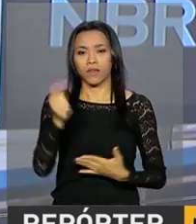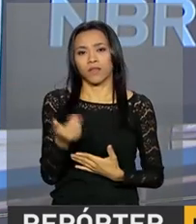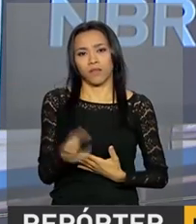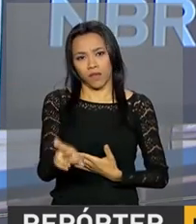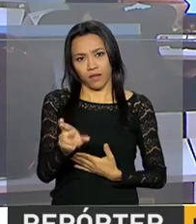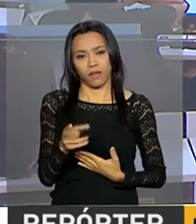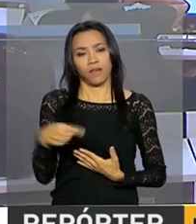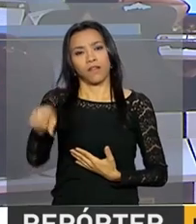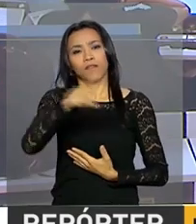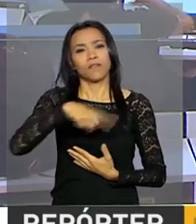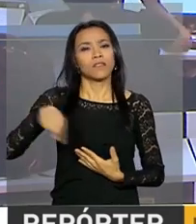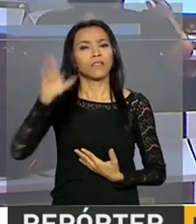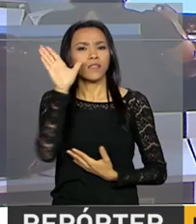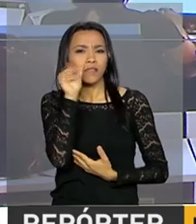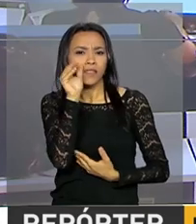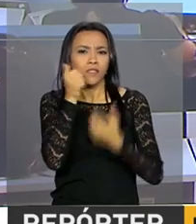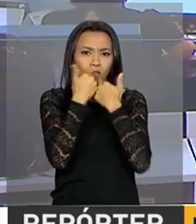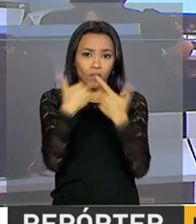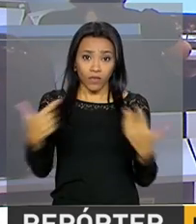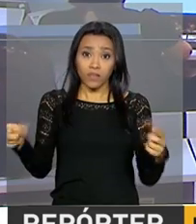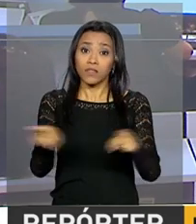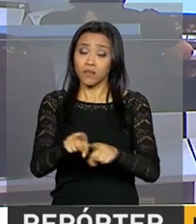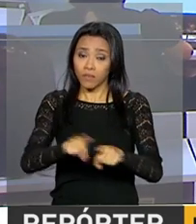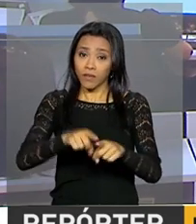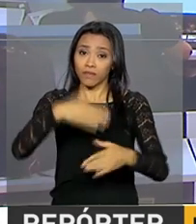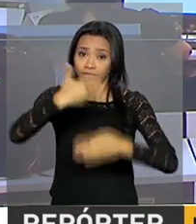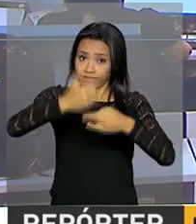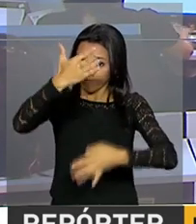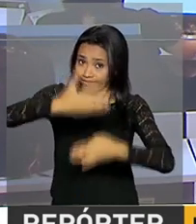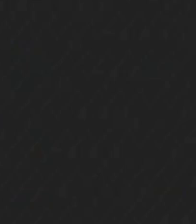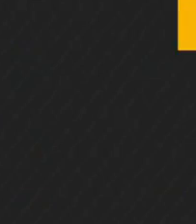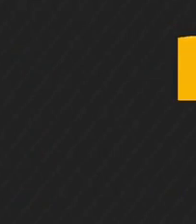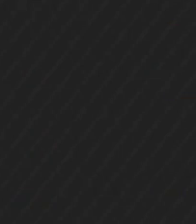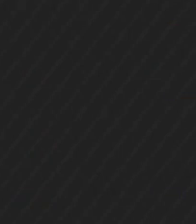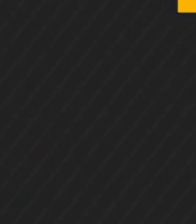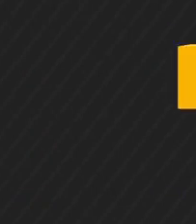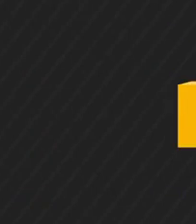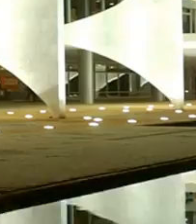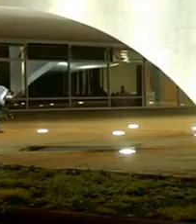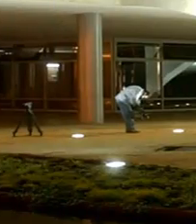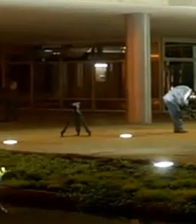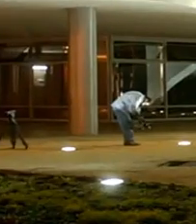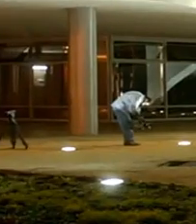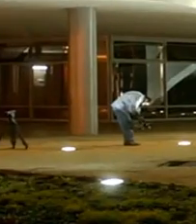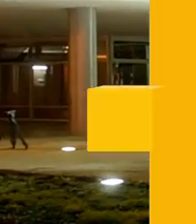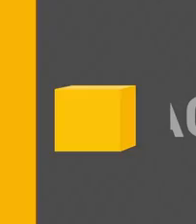NBR. Acompanhe as novidades também em nossas redes sociais.